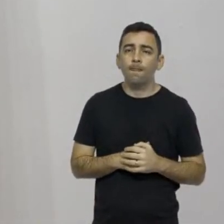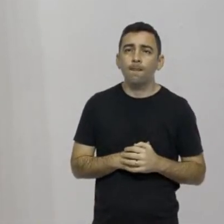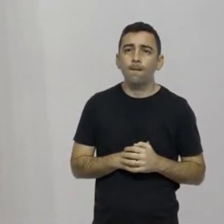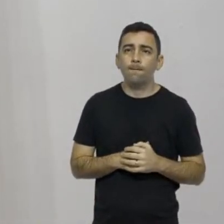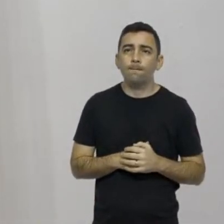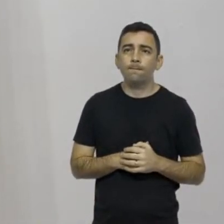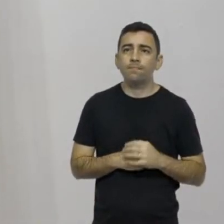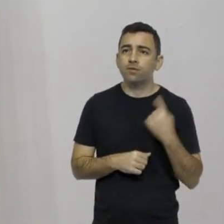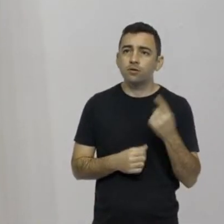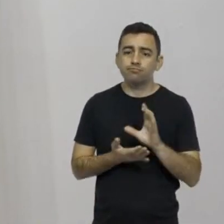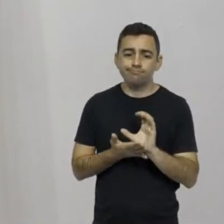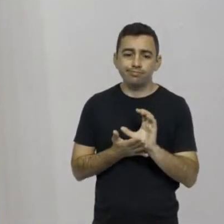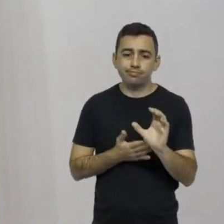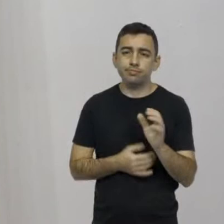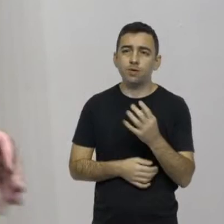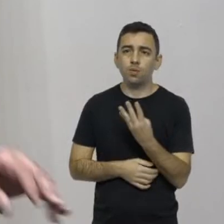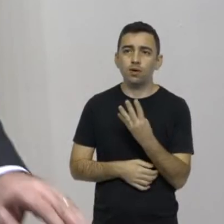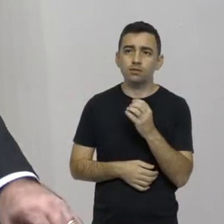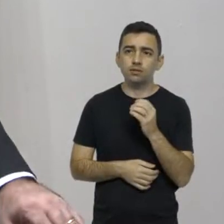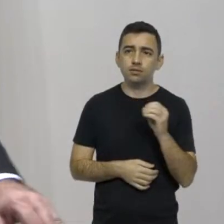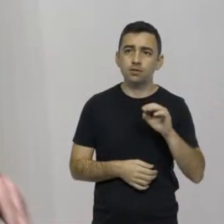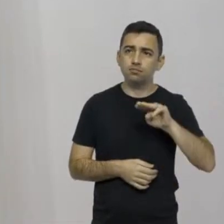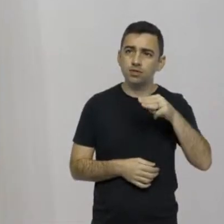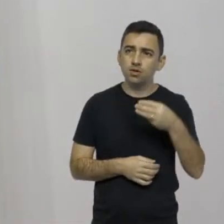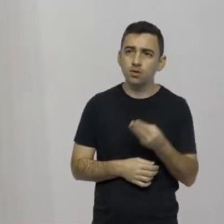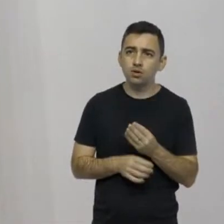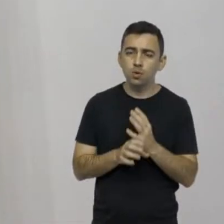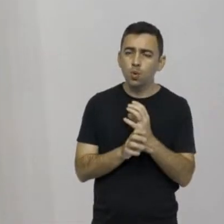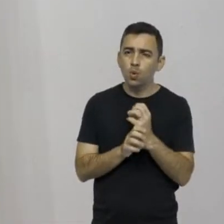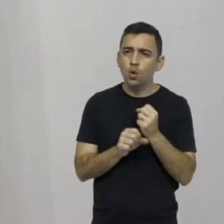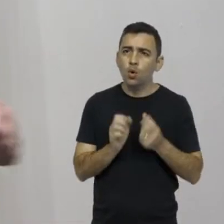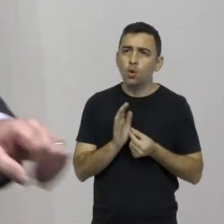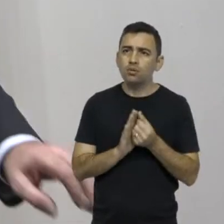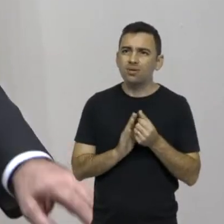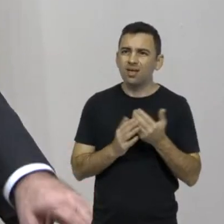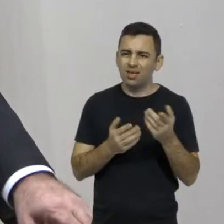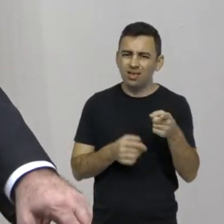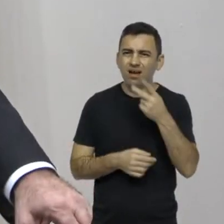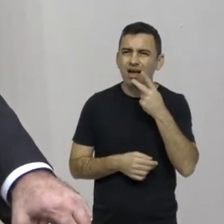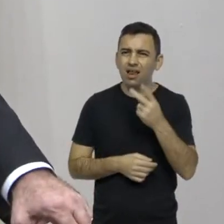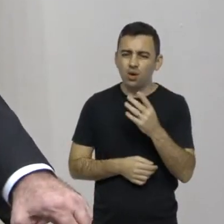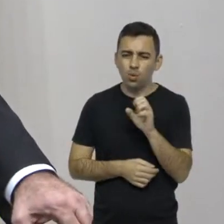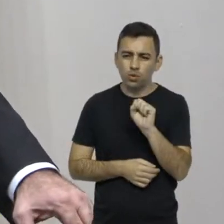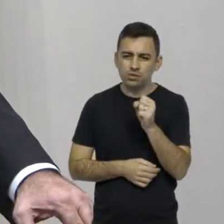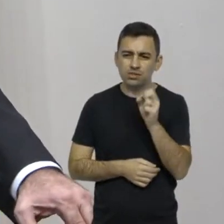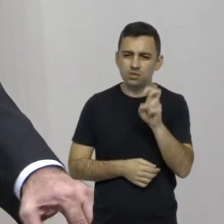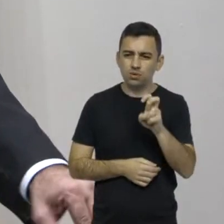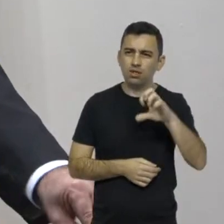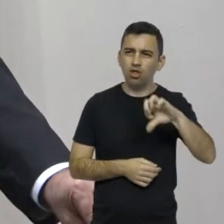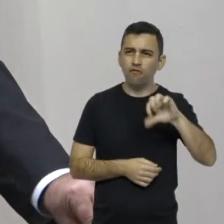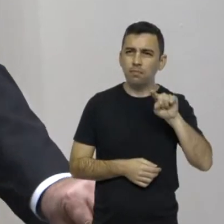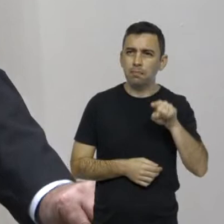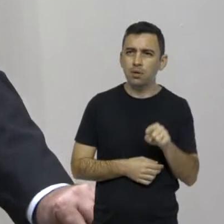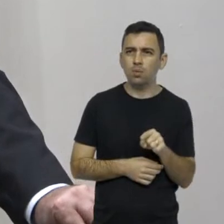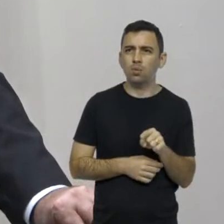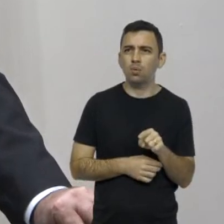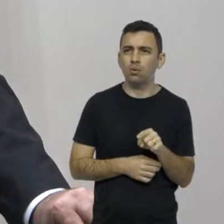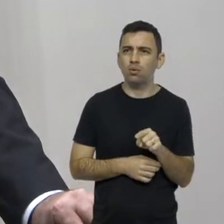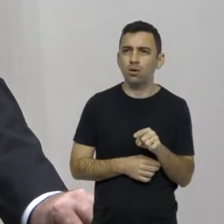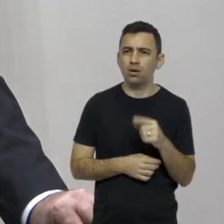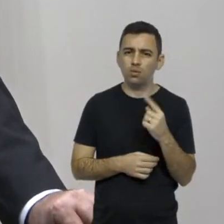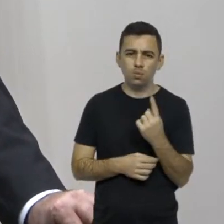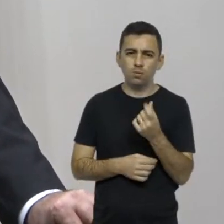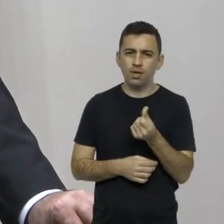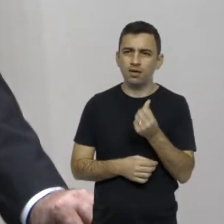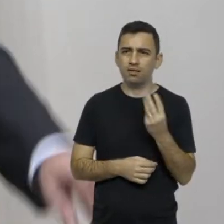nós alocamos 400 milhões do nosso orçamento e daí vem aqui falar em 859 mil para